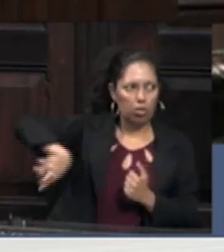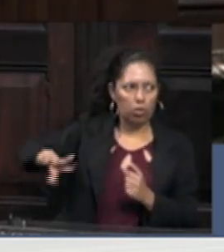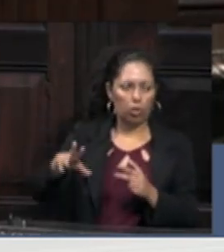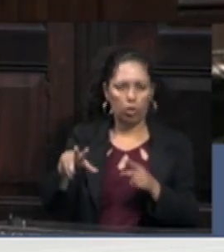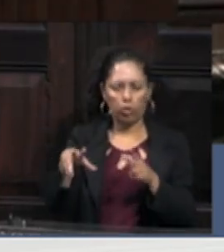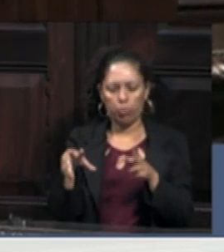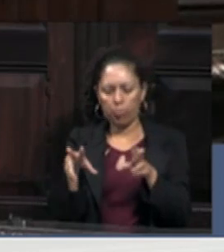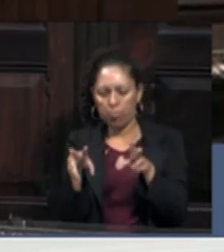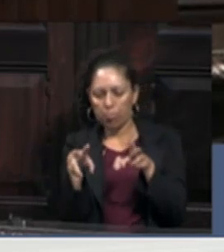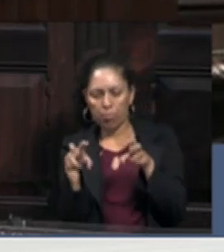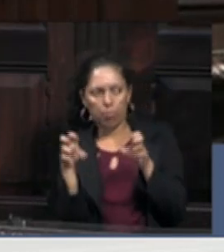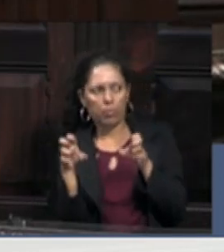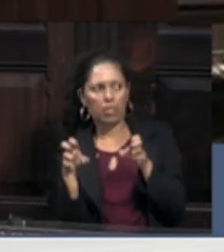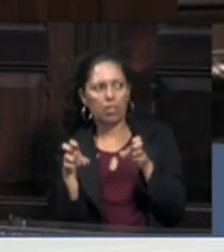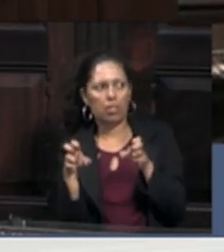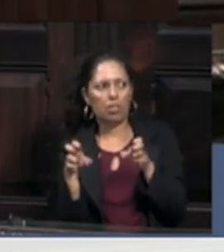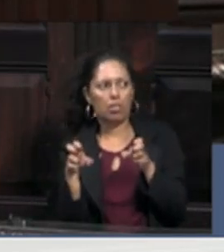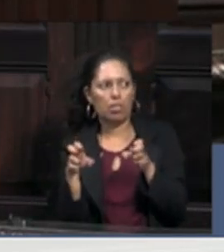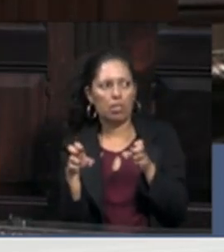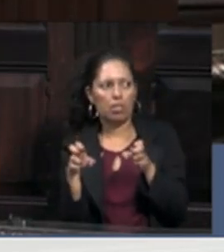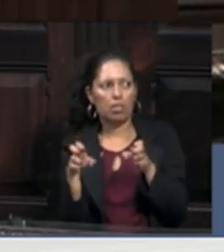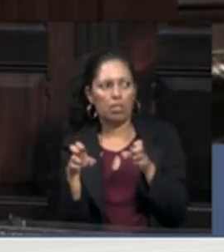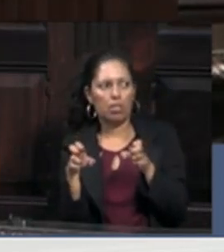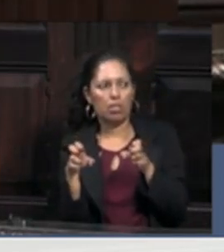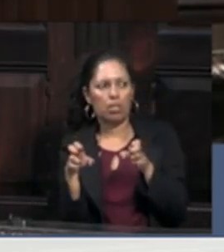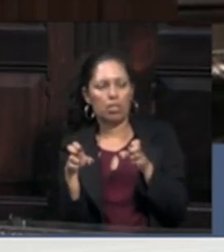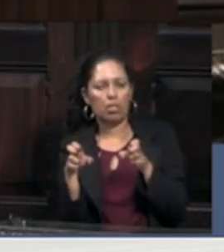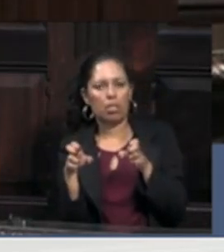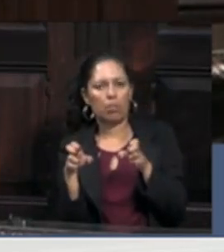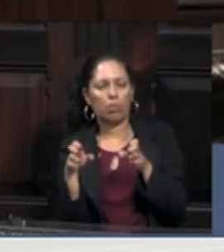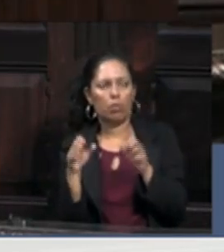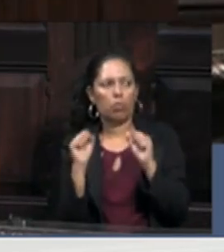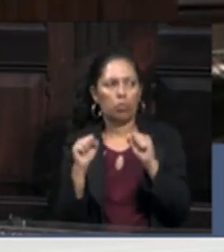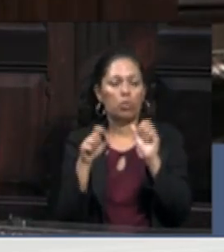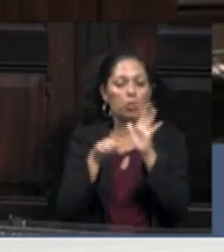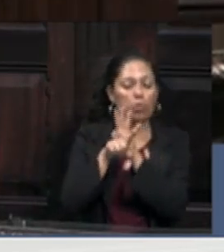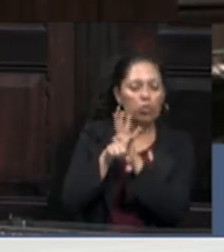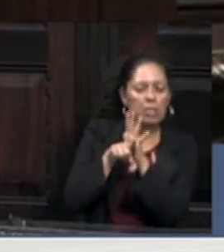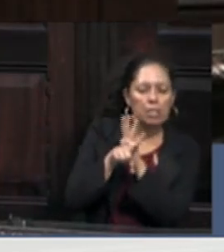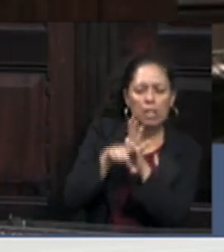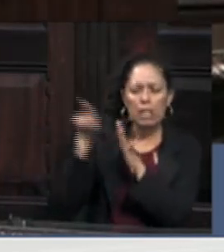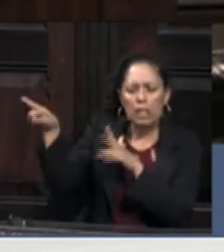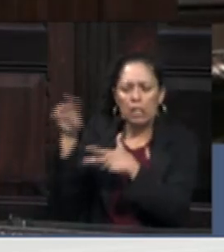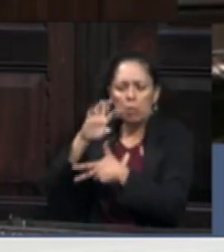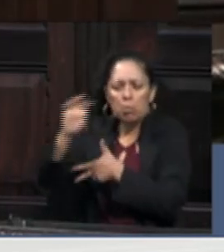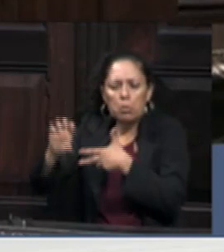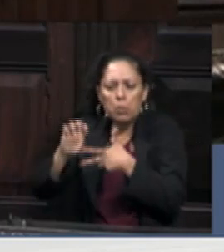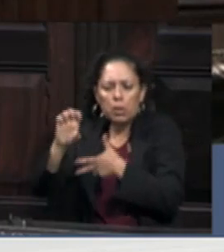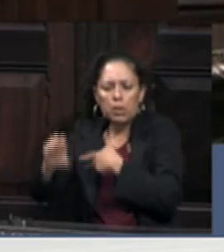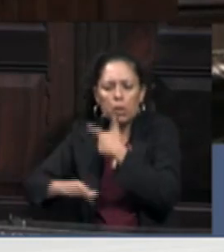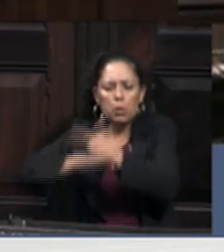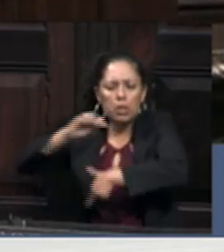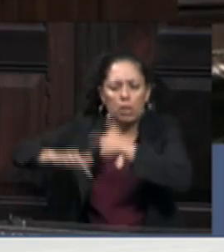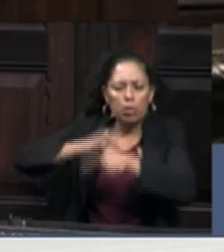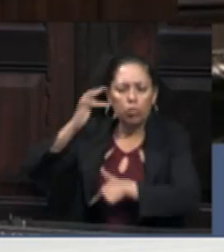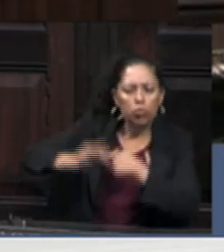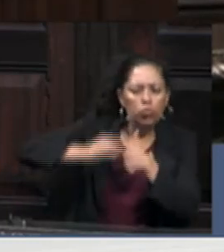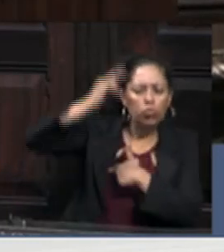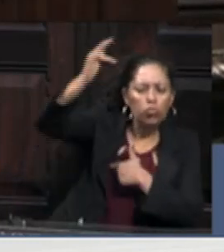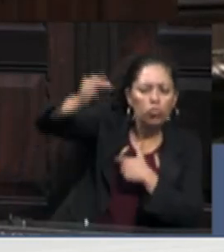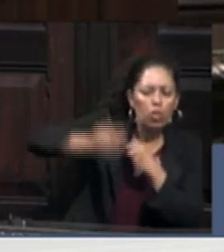ter a possibilidade de identificar exatamente como que o Executivo pretende governar o Estado do Rio de